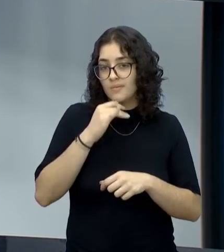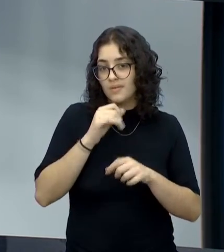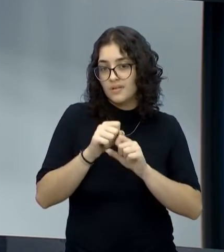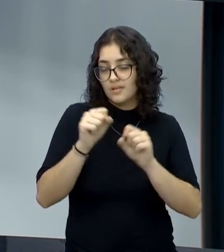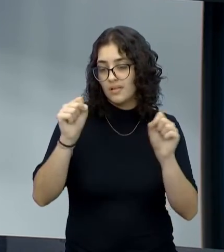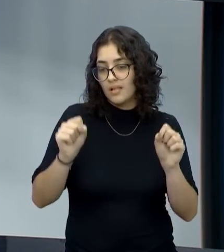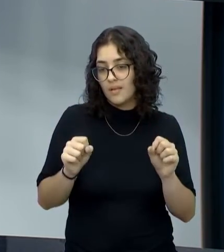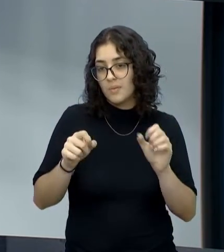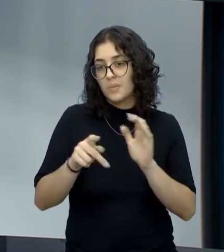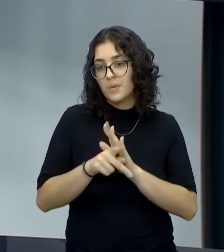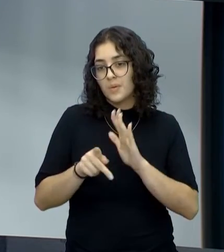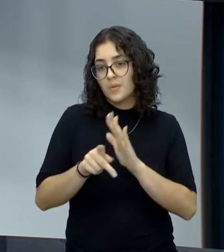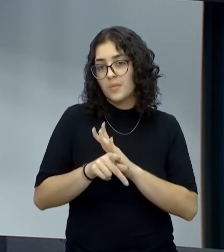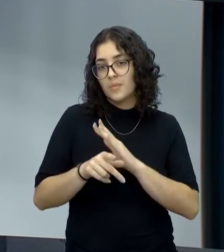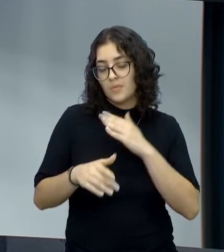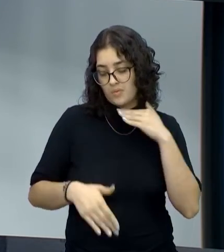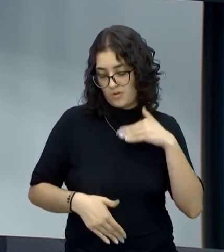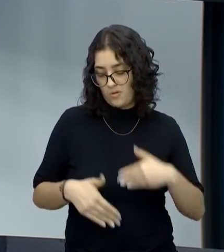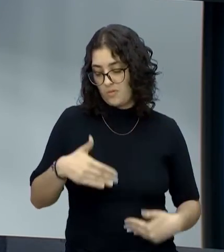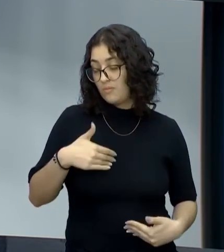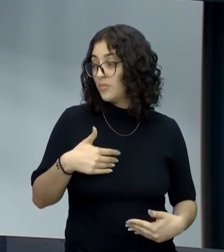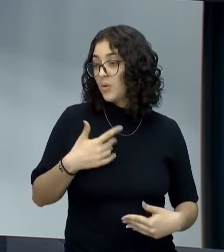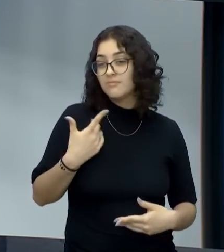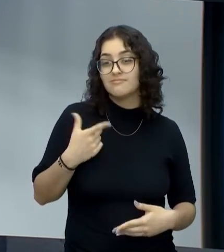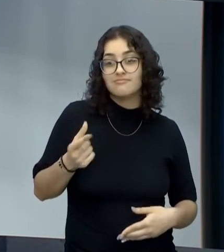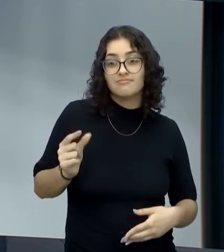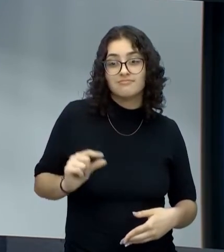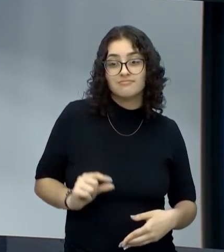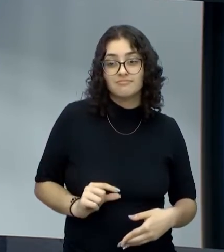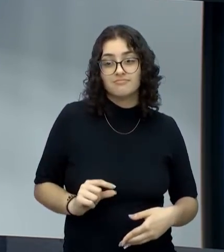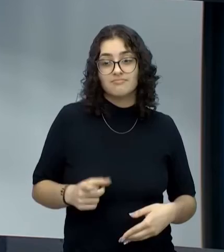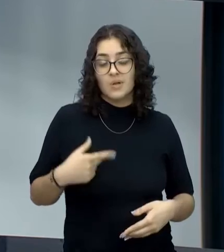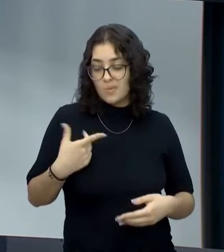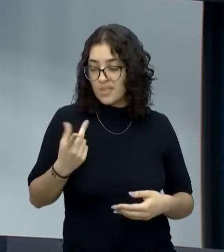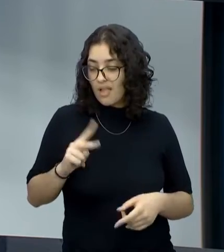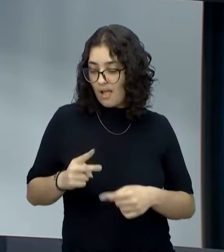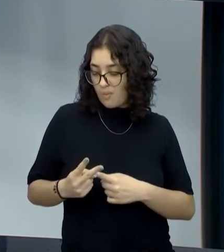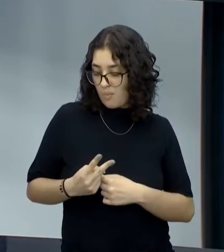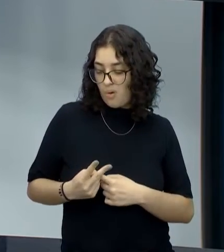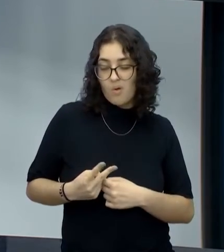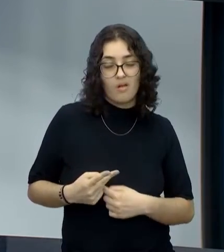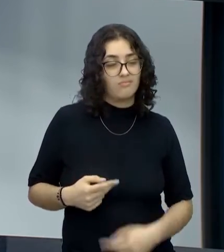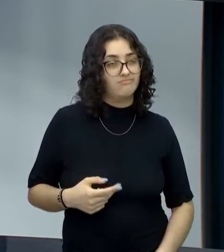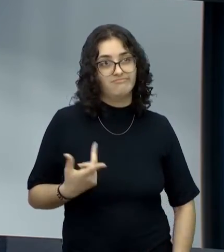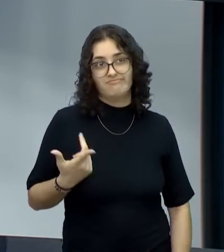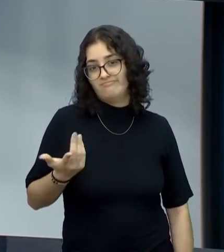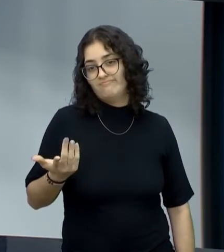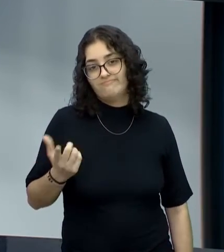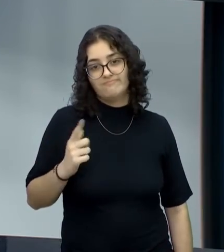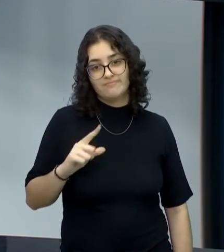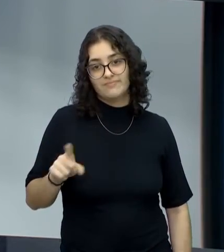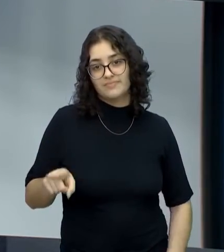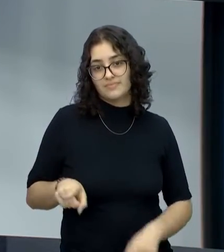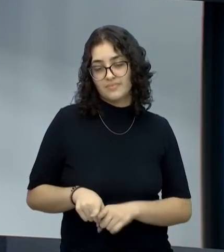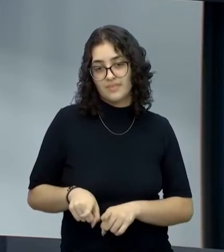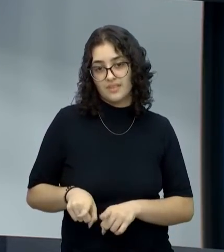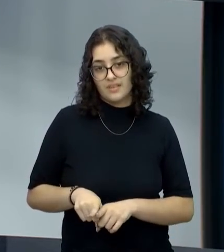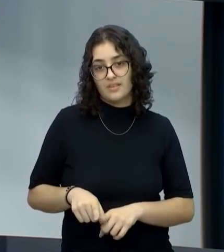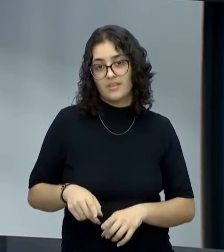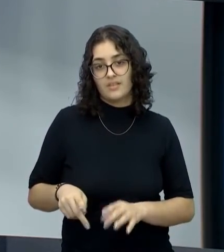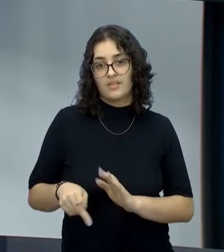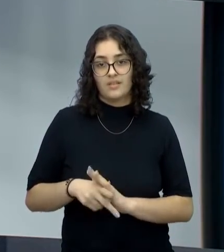de defesa do nosso corpo está baixo, nós não conseguimos nos proteger contra as doenças. Mesma coisa acontece com